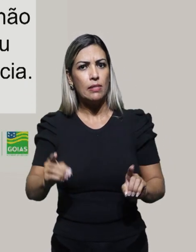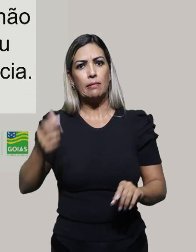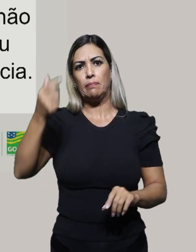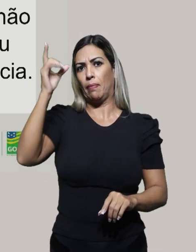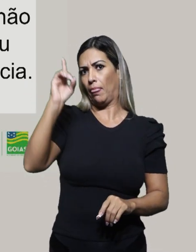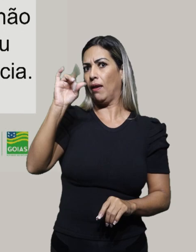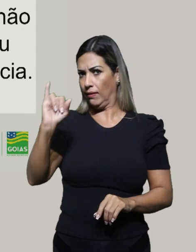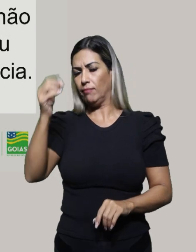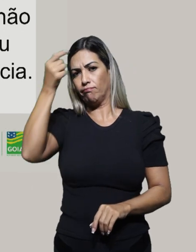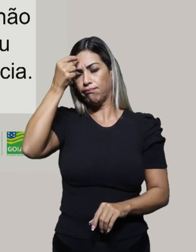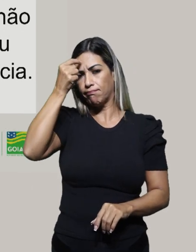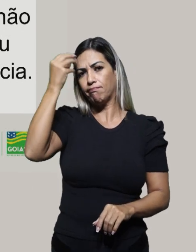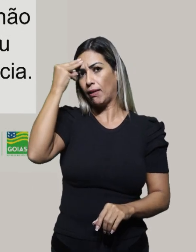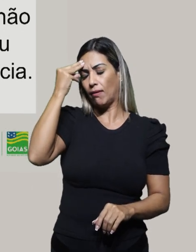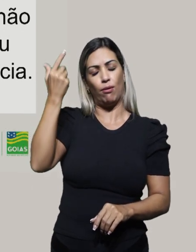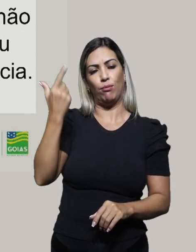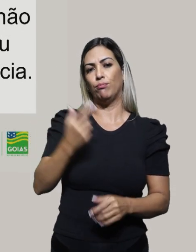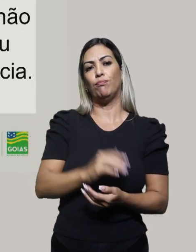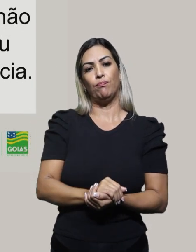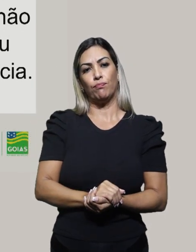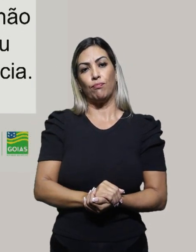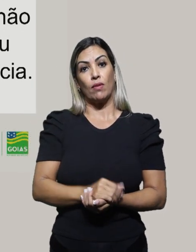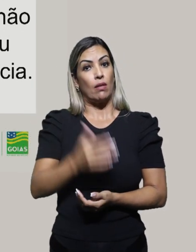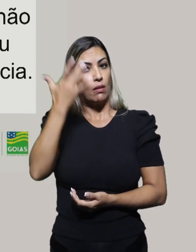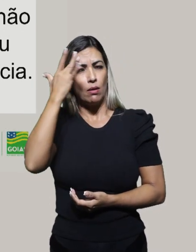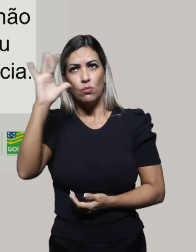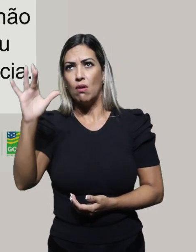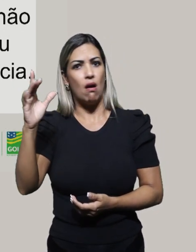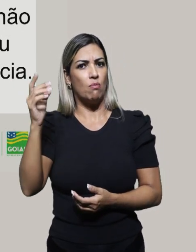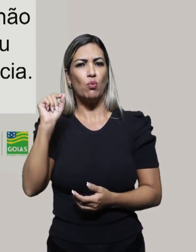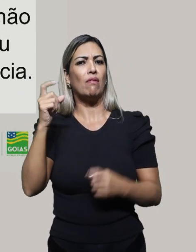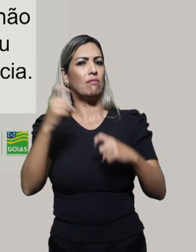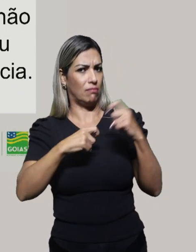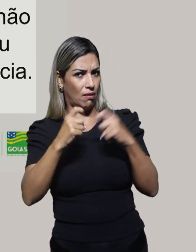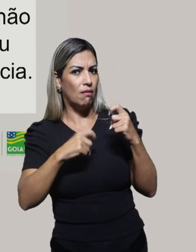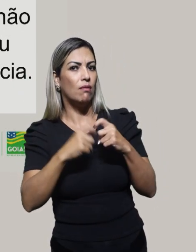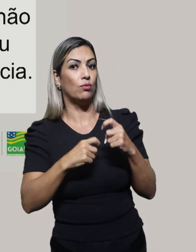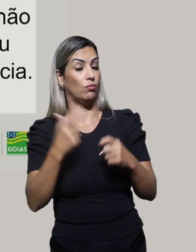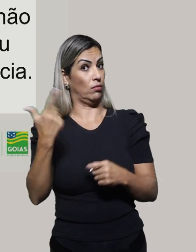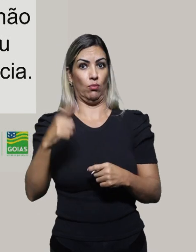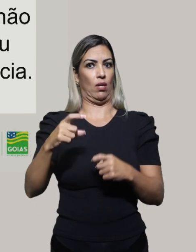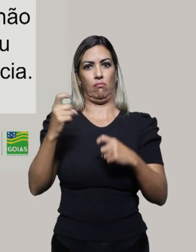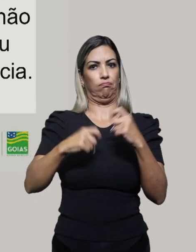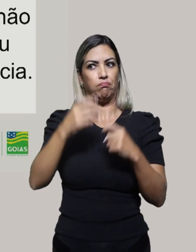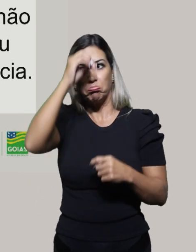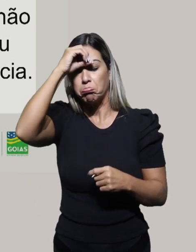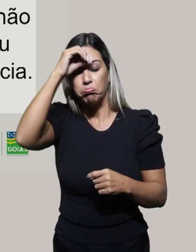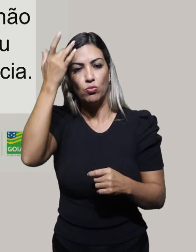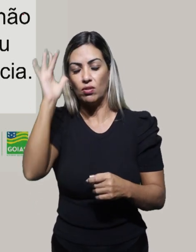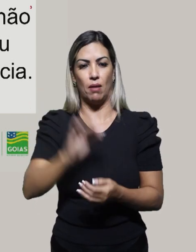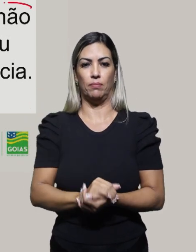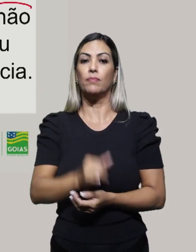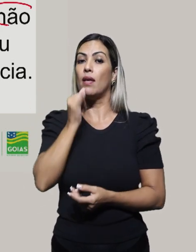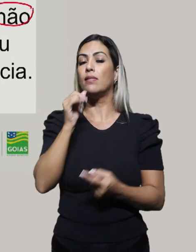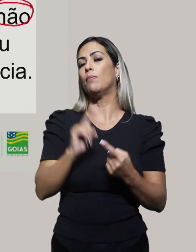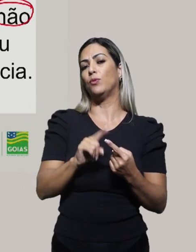mental, não tem o necessário discernimento para a prática do ato. Não tem.